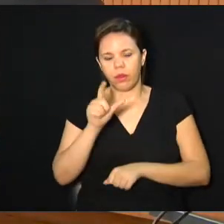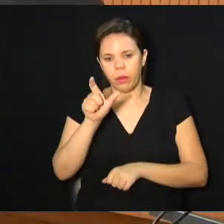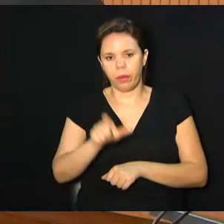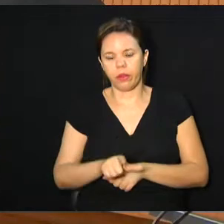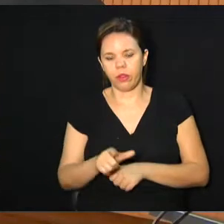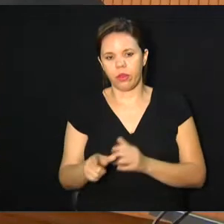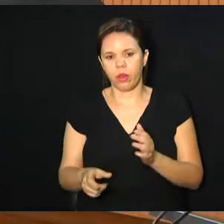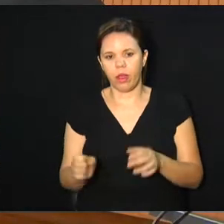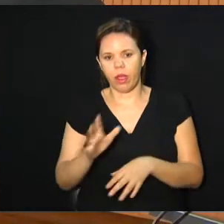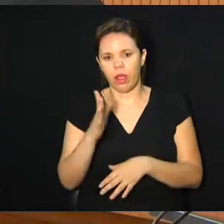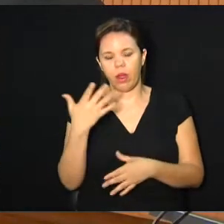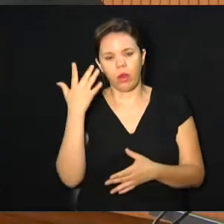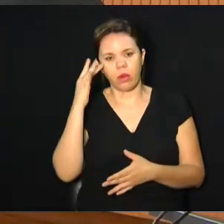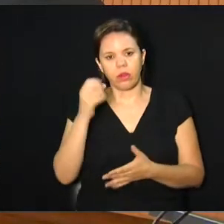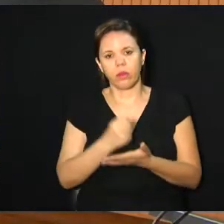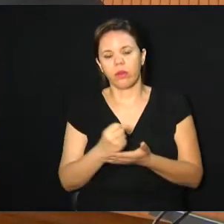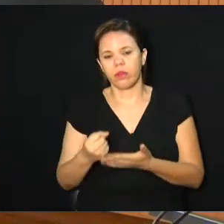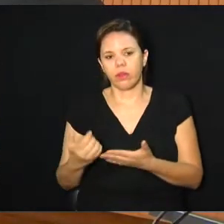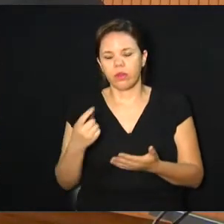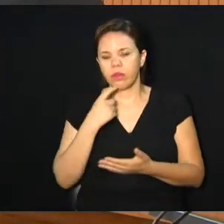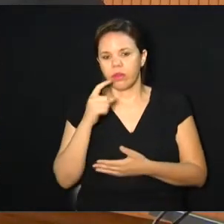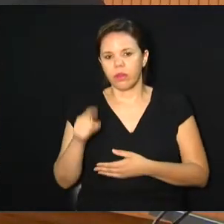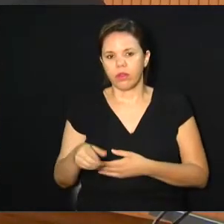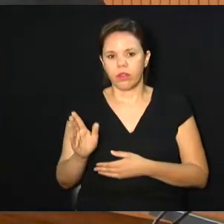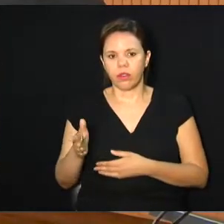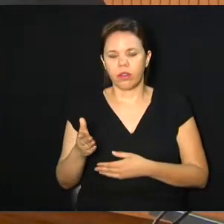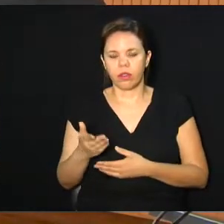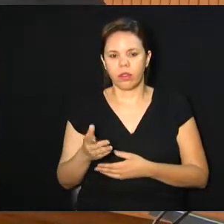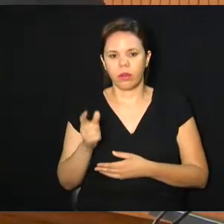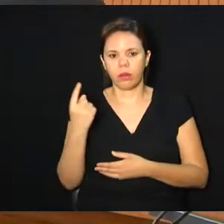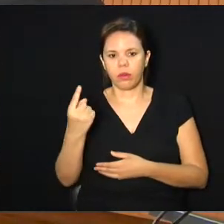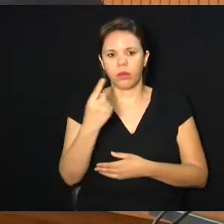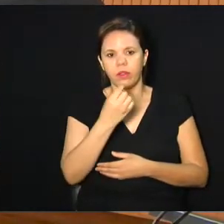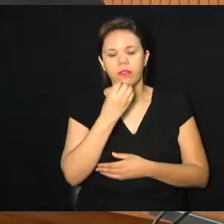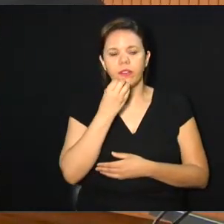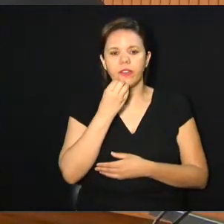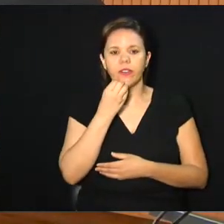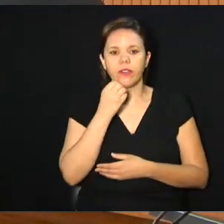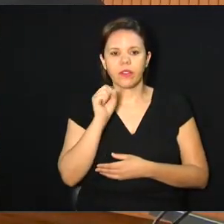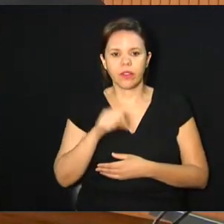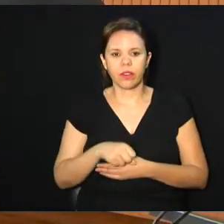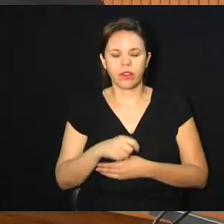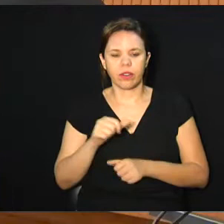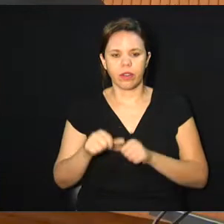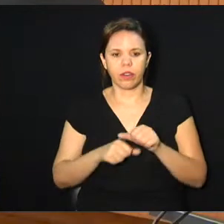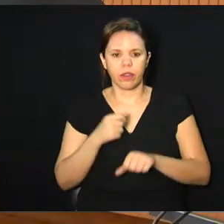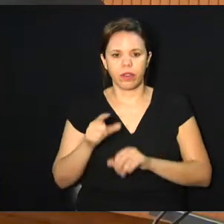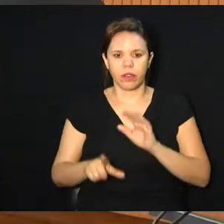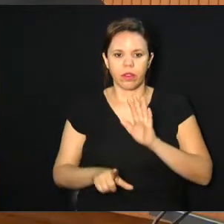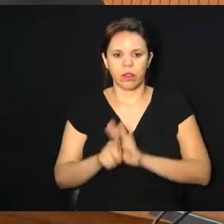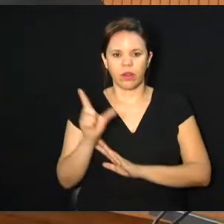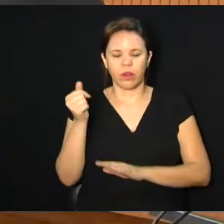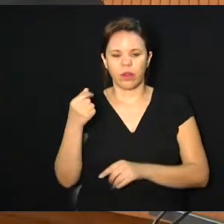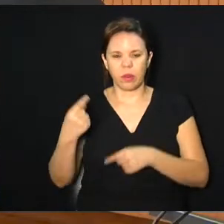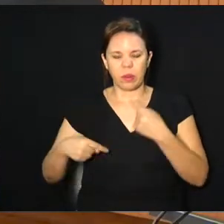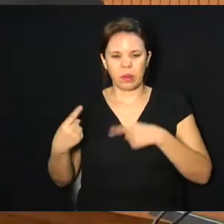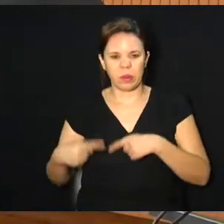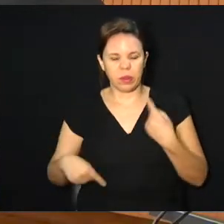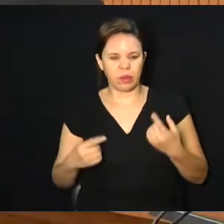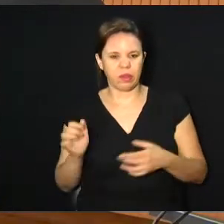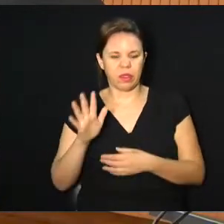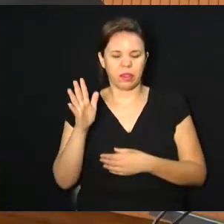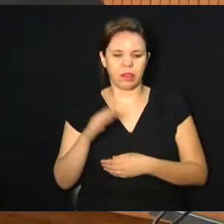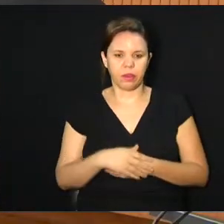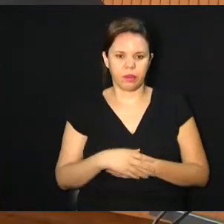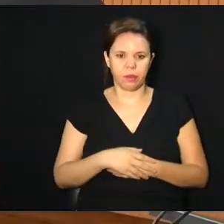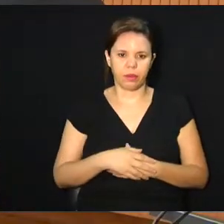Sim. Então, eu não sei como está o contrato atual de Campinas, se já é por passageiro, mas aí sim, aí vira um custo e aí gera essa discussão de que vai ficar mais caro e